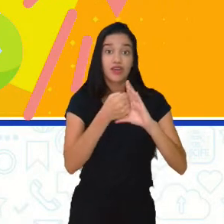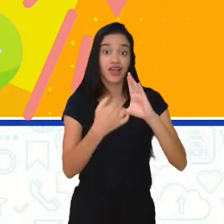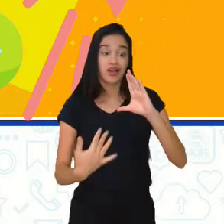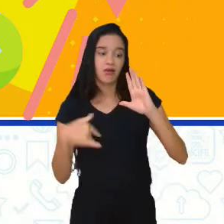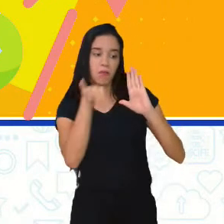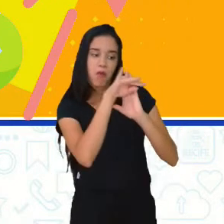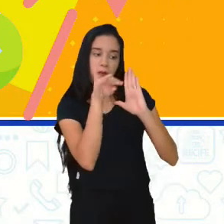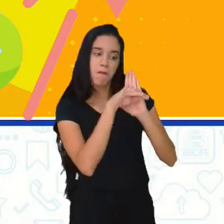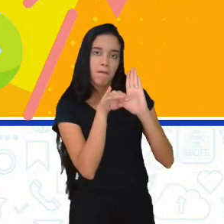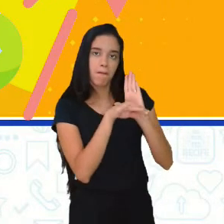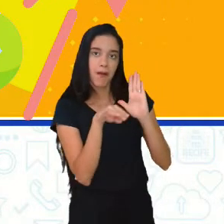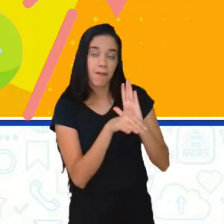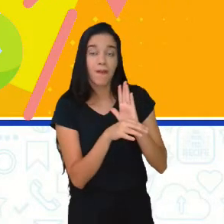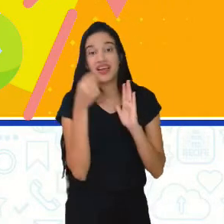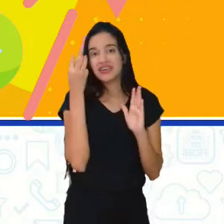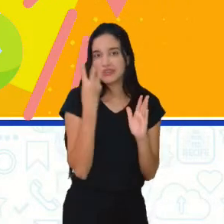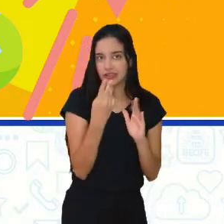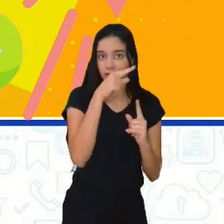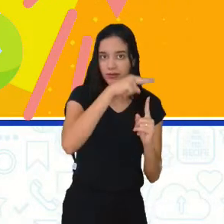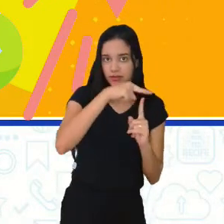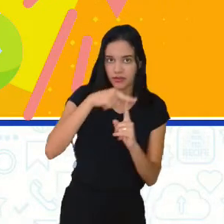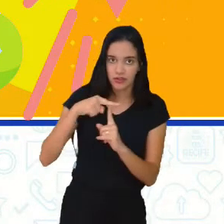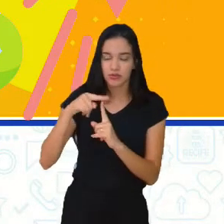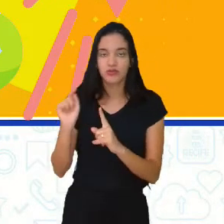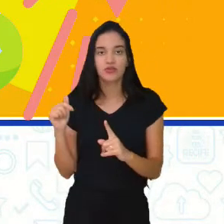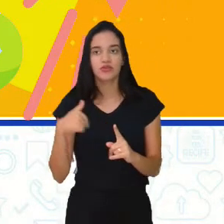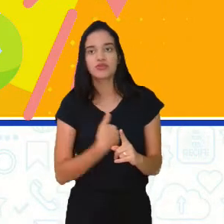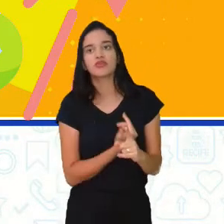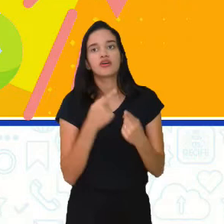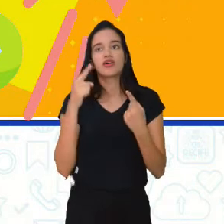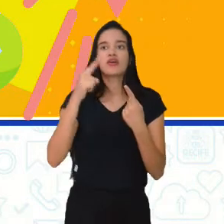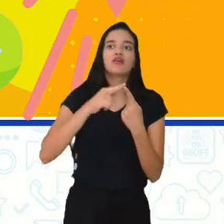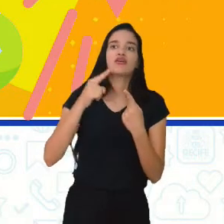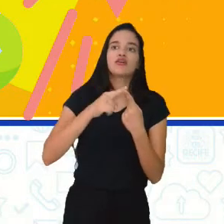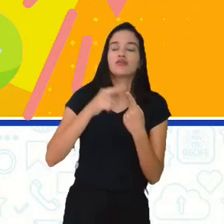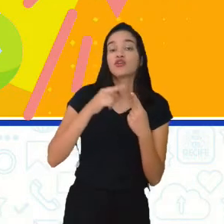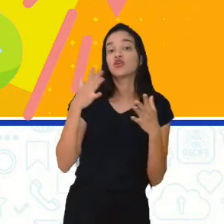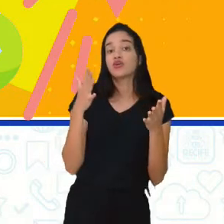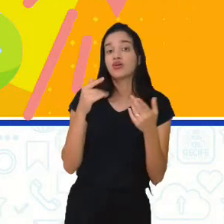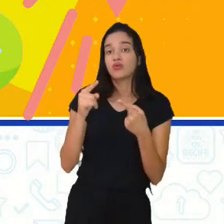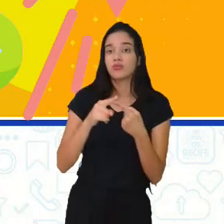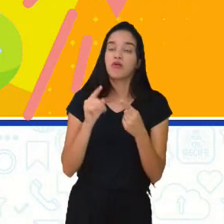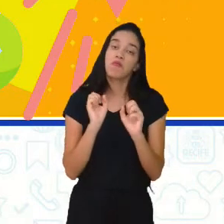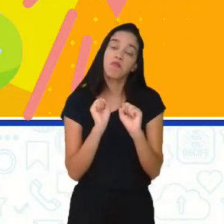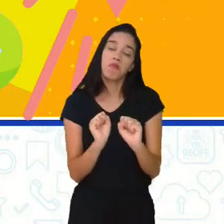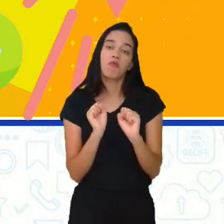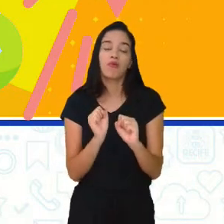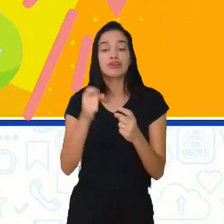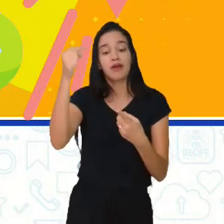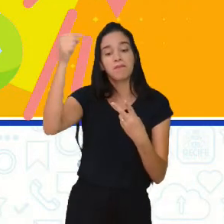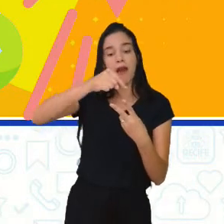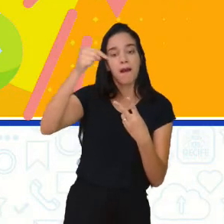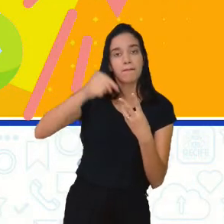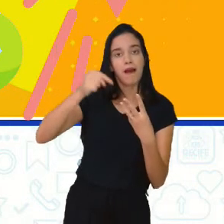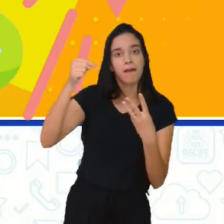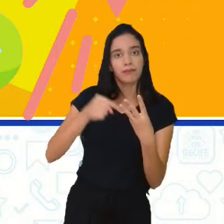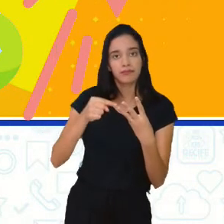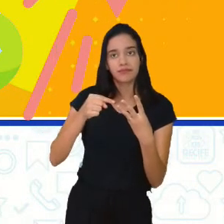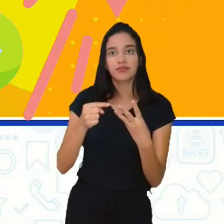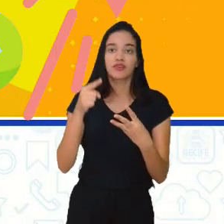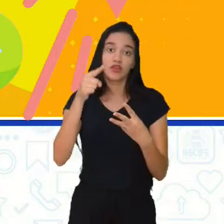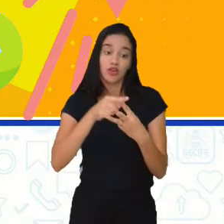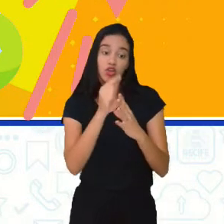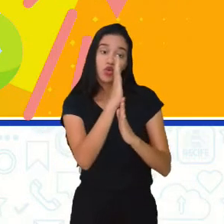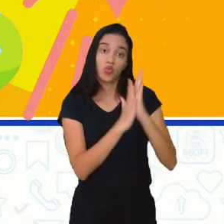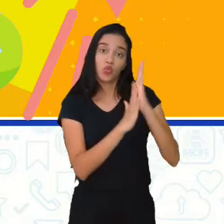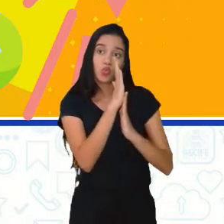ó, em três tipos. A gente vai ver, ó, a propagação do calor pode ocorrer de 3 maneiras: